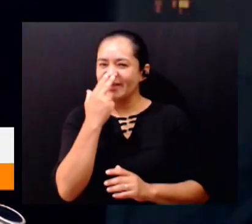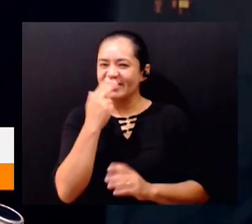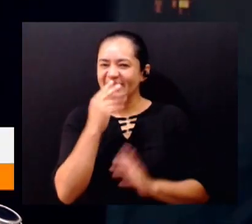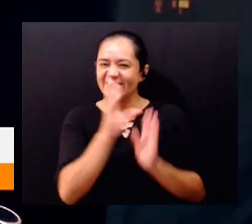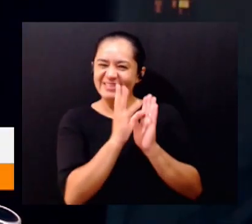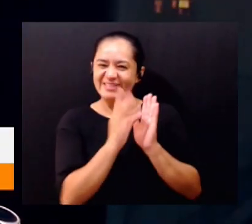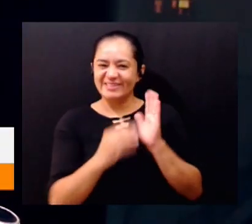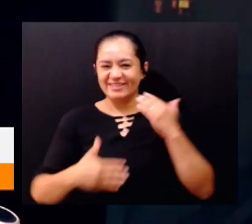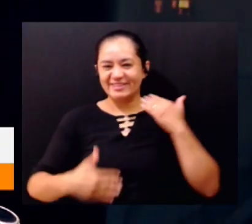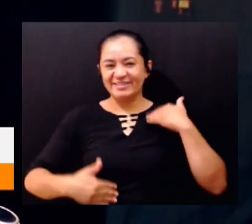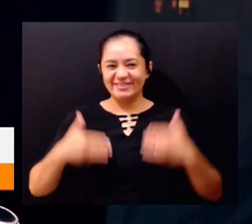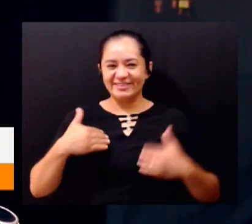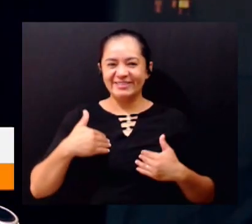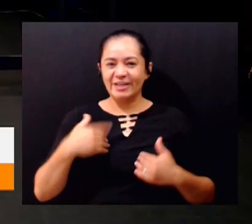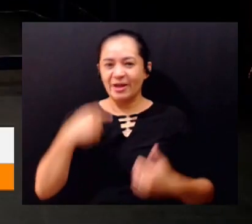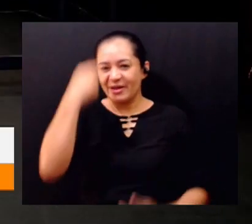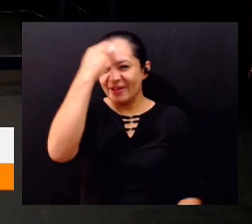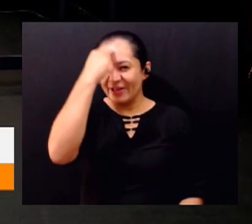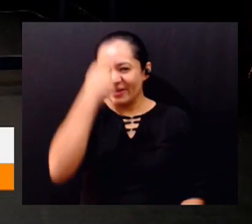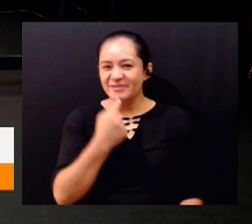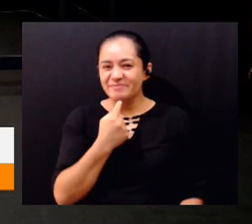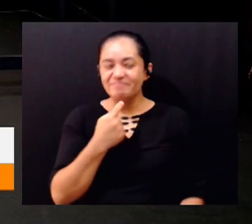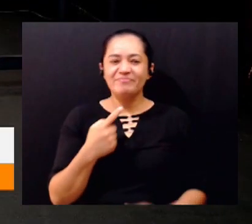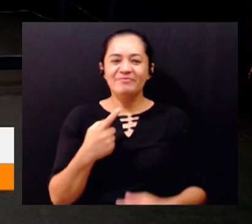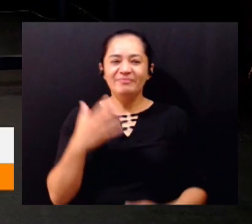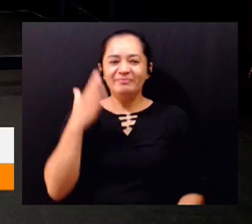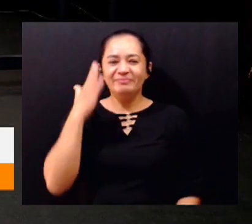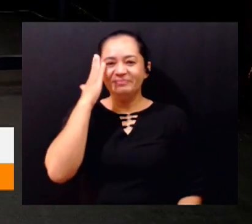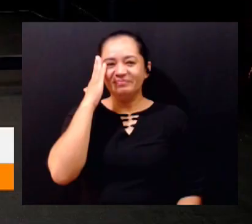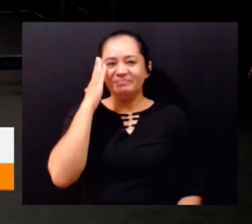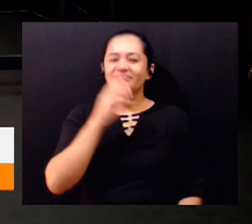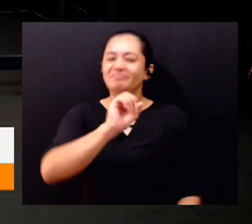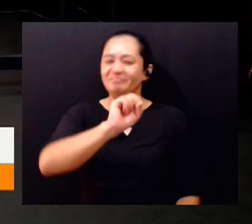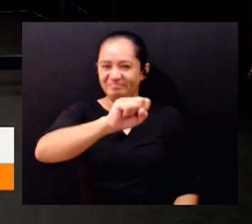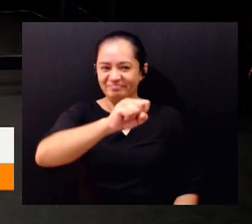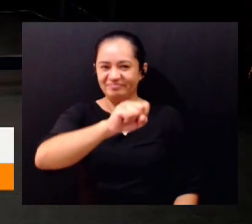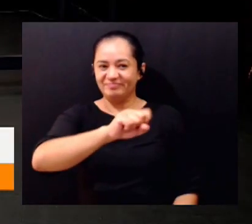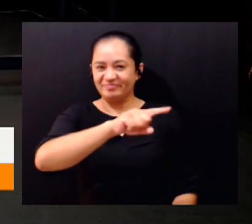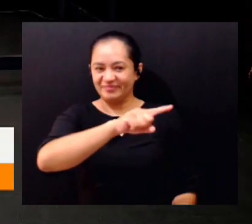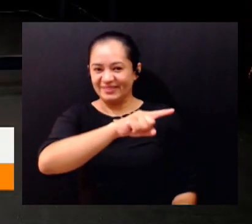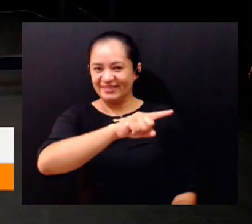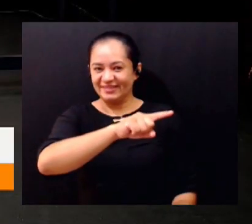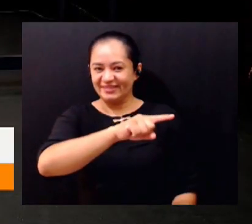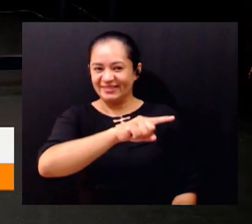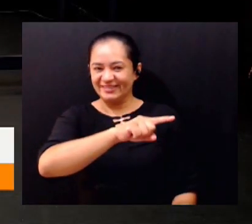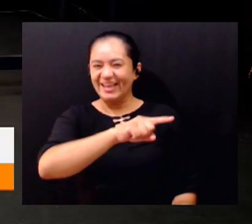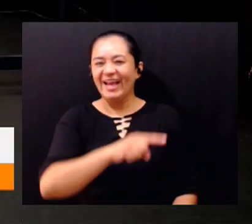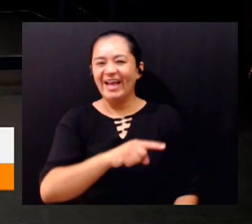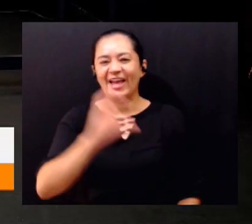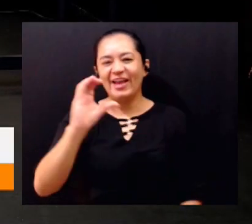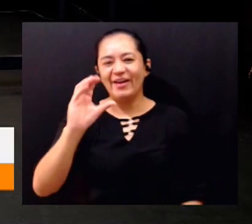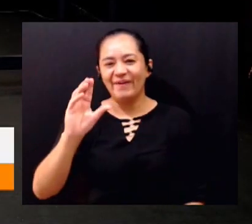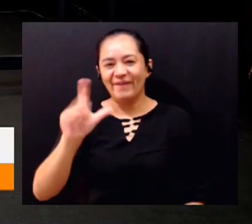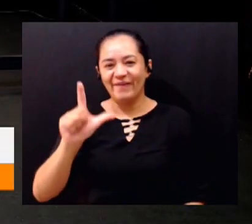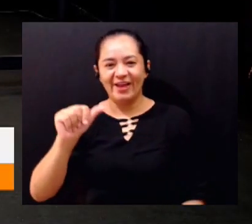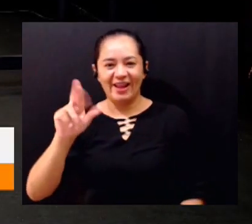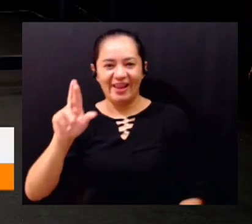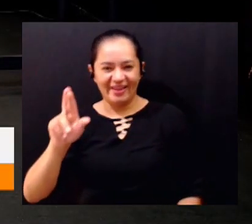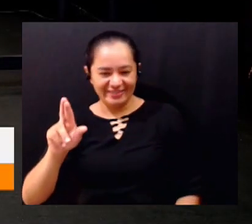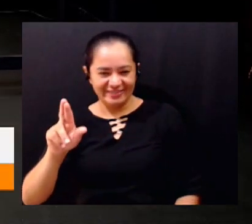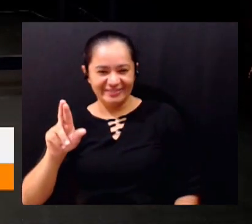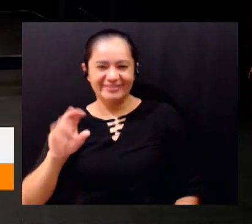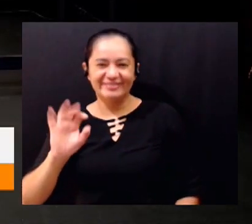não? Você acha que foi proposital ou não, Wander? Eu acho que sim. É o Clark Kent. Entendi. Tá certo, tá vendo